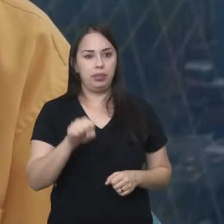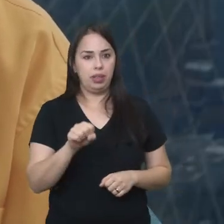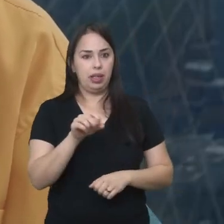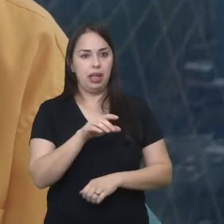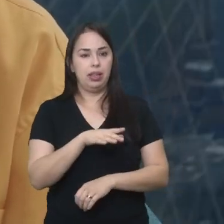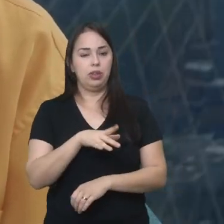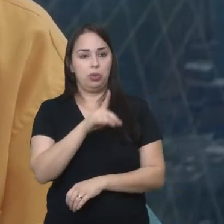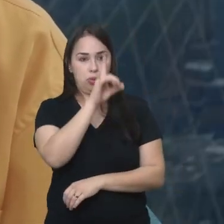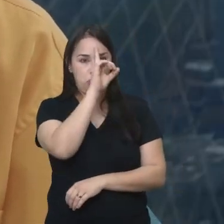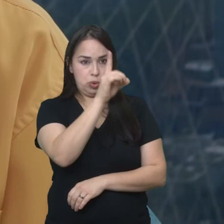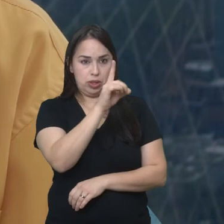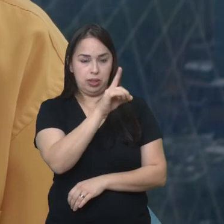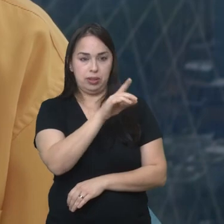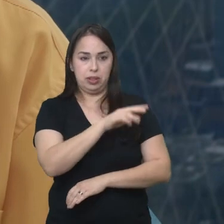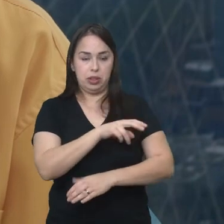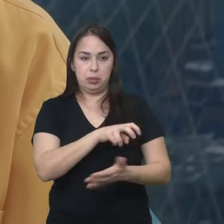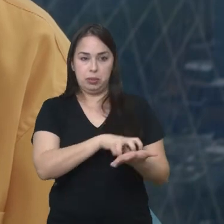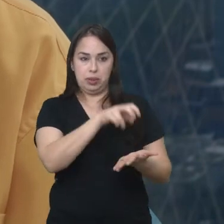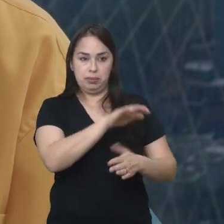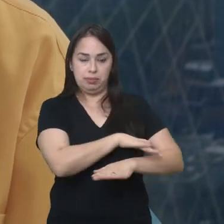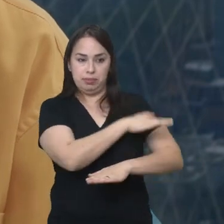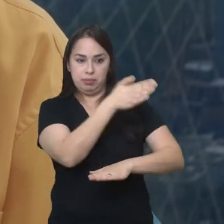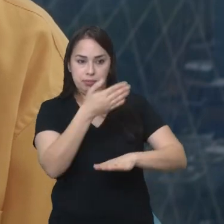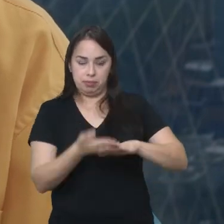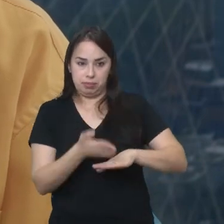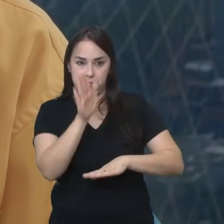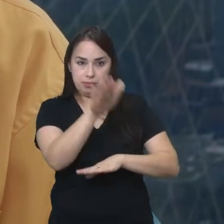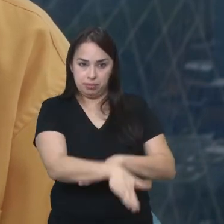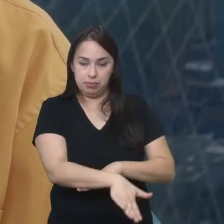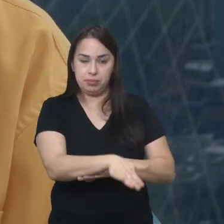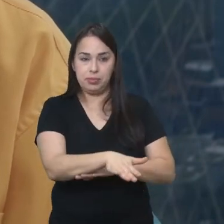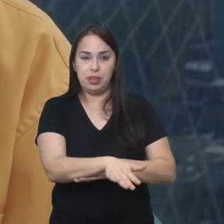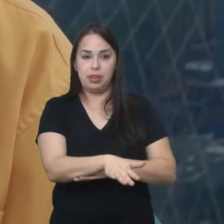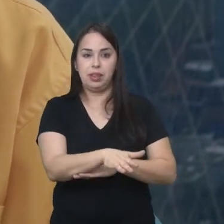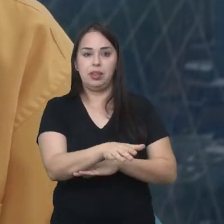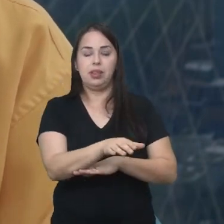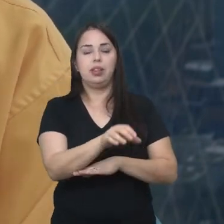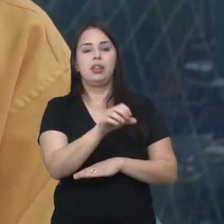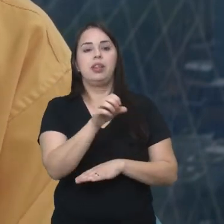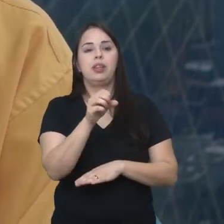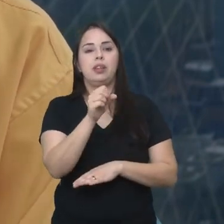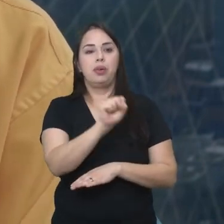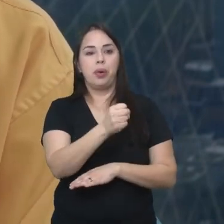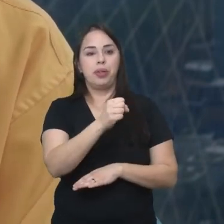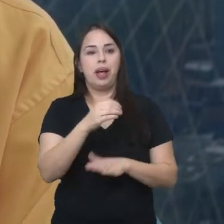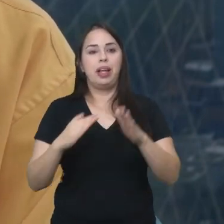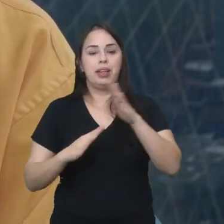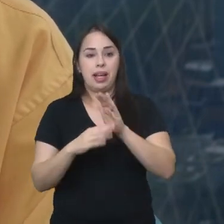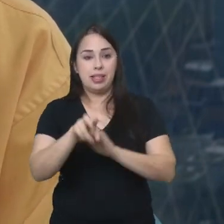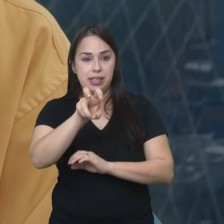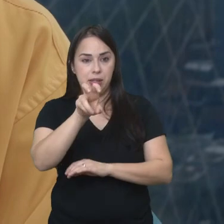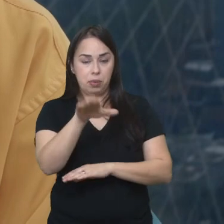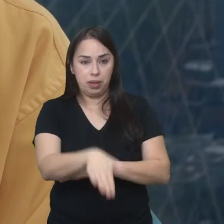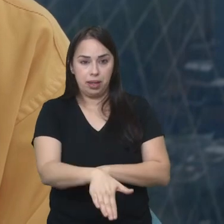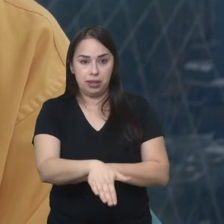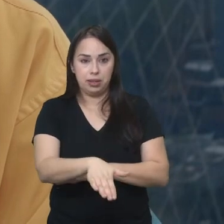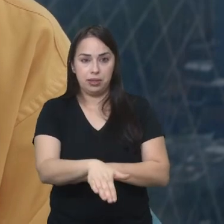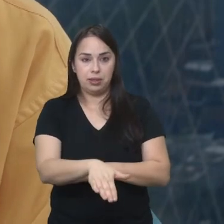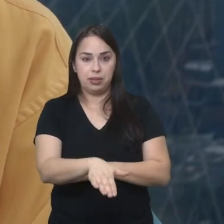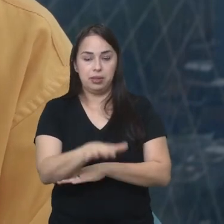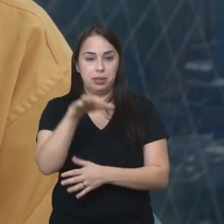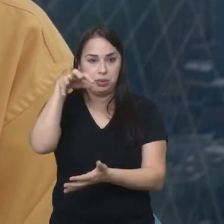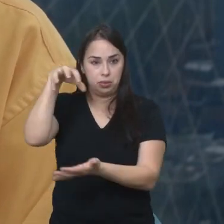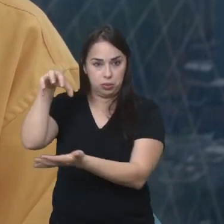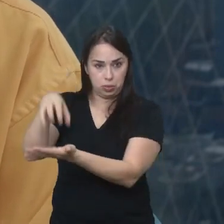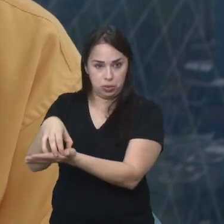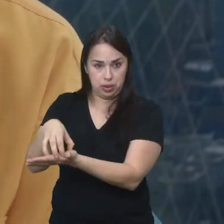feito das 8 às 5, né, nas três sedes dos Conselhos Tutelares. No Conselho Centro,